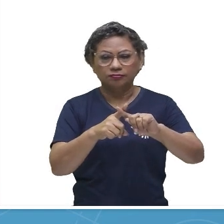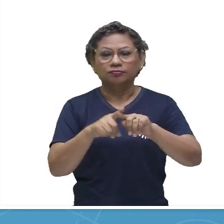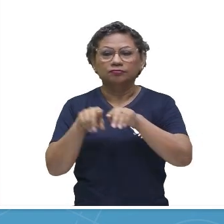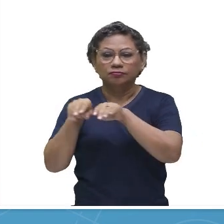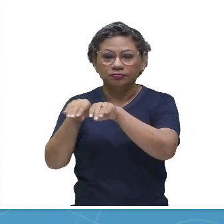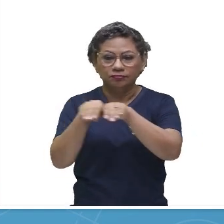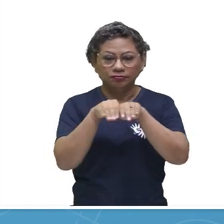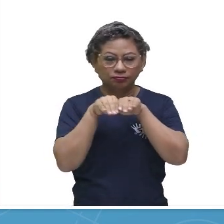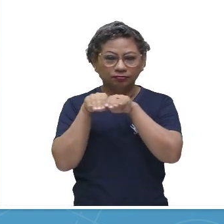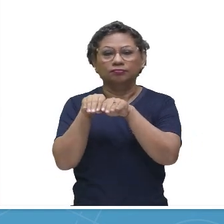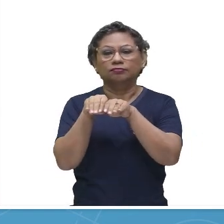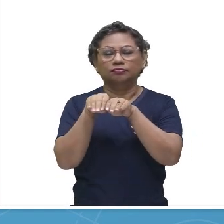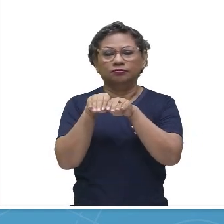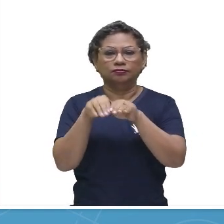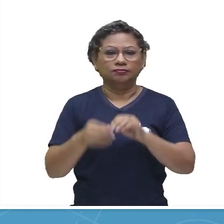iguais. Perfeito?